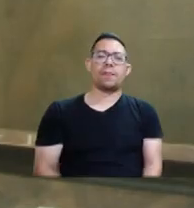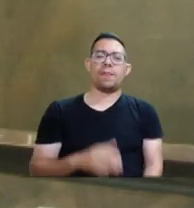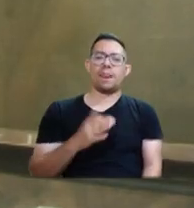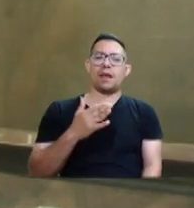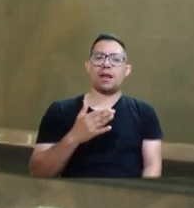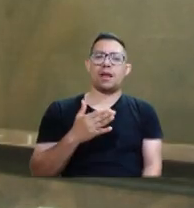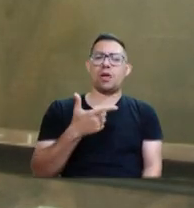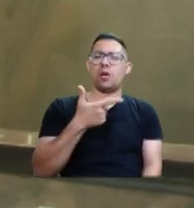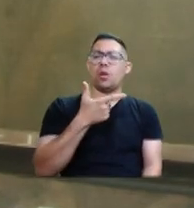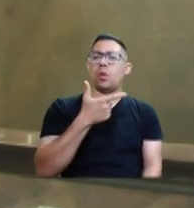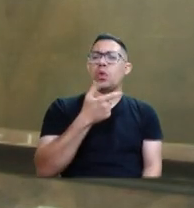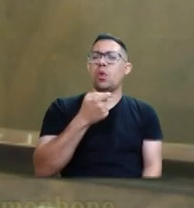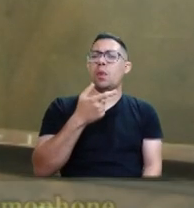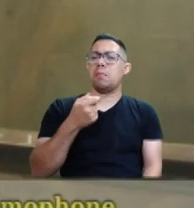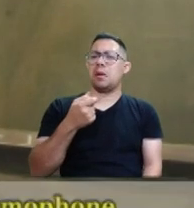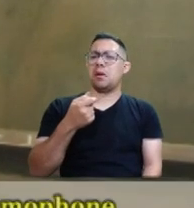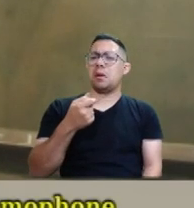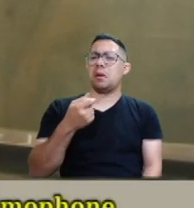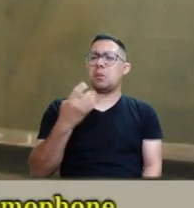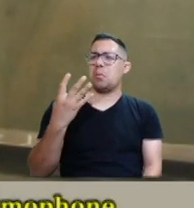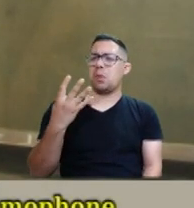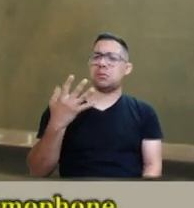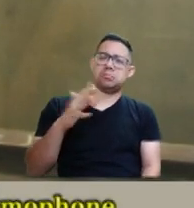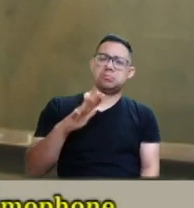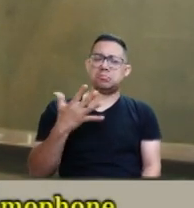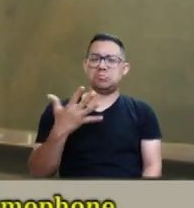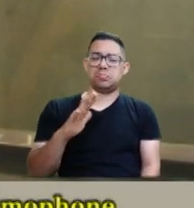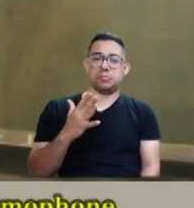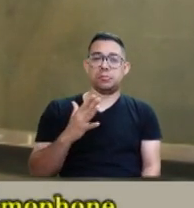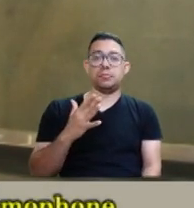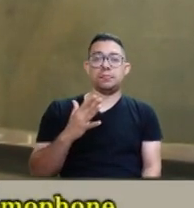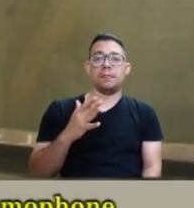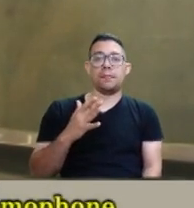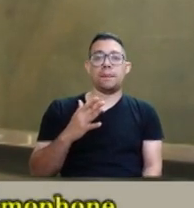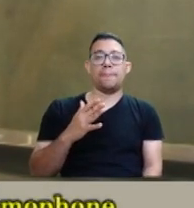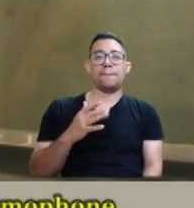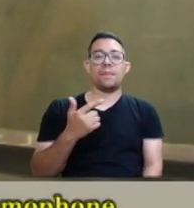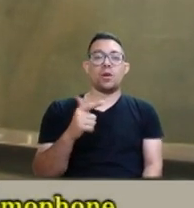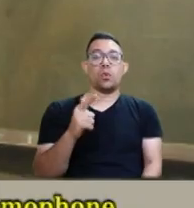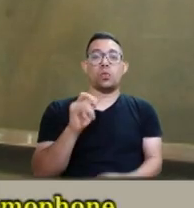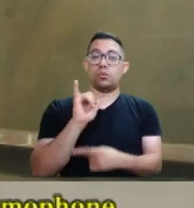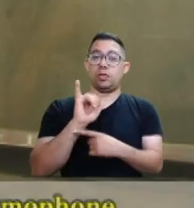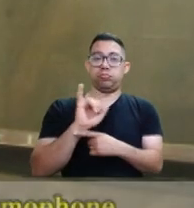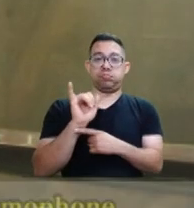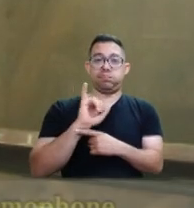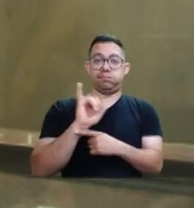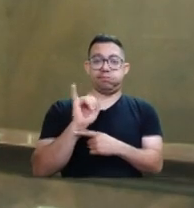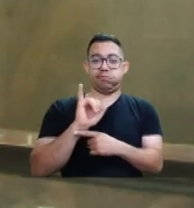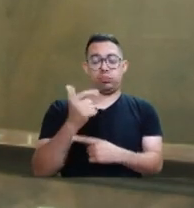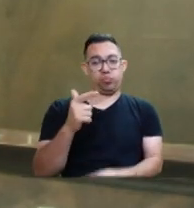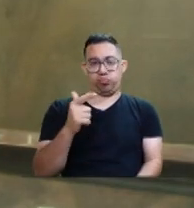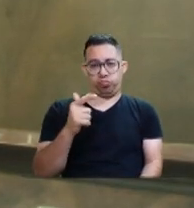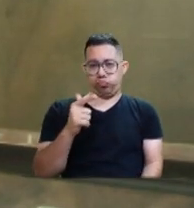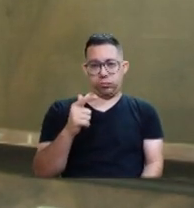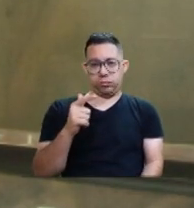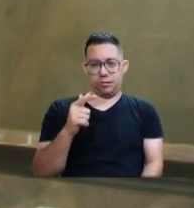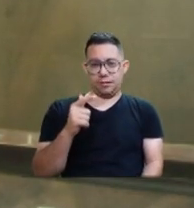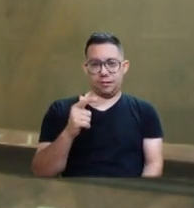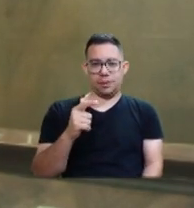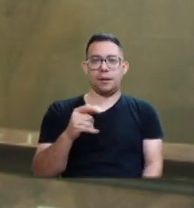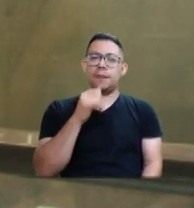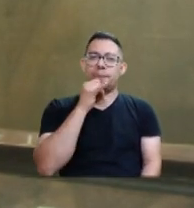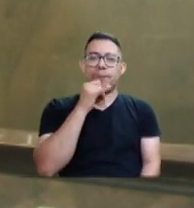pro final dos anos 90, começo do 2000, né? Mais ou menos 2004, quando a gente ainda não tinha